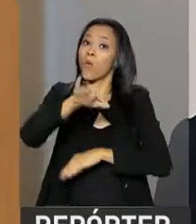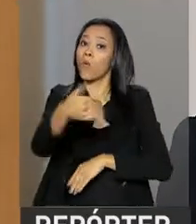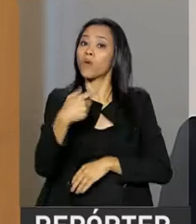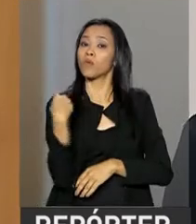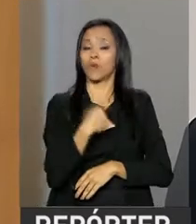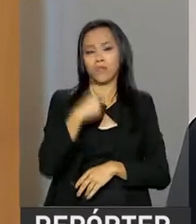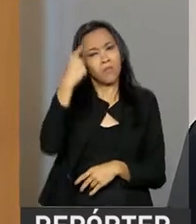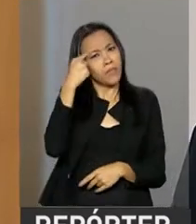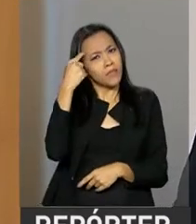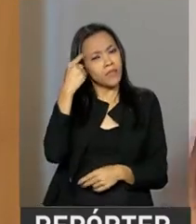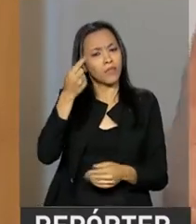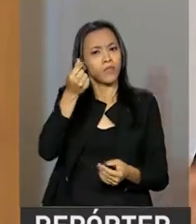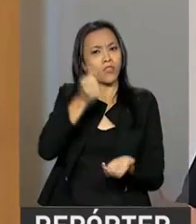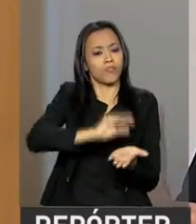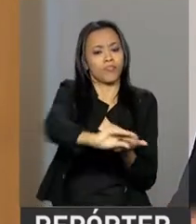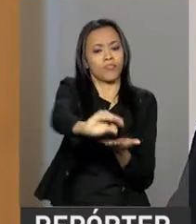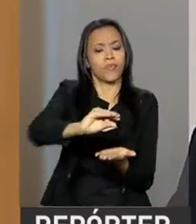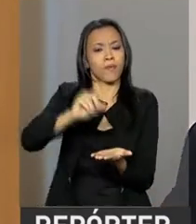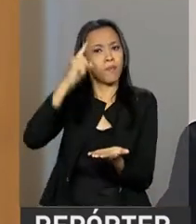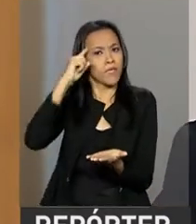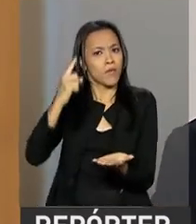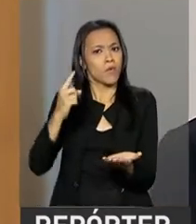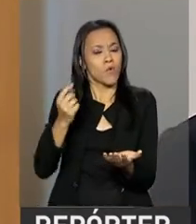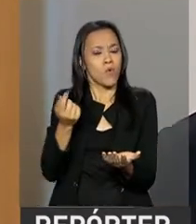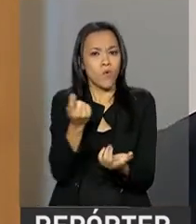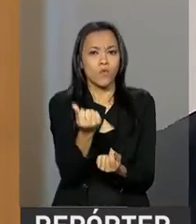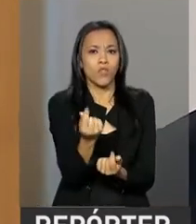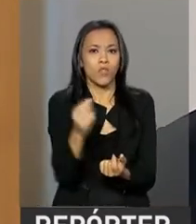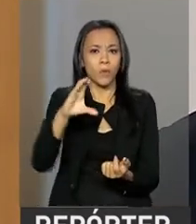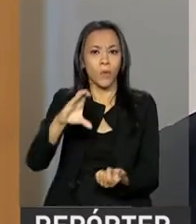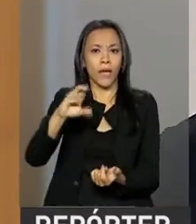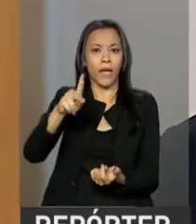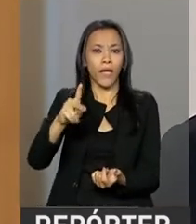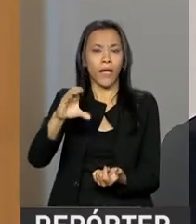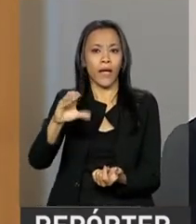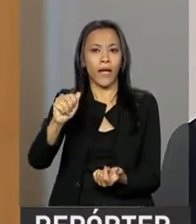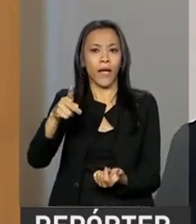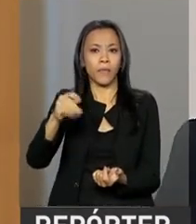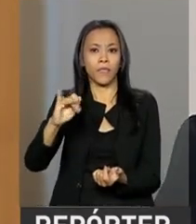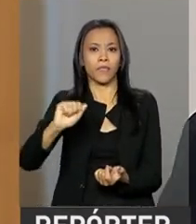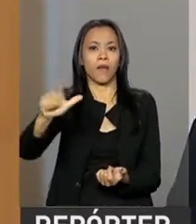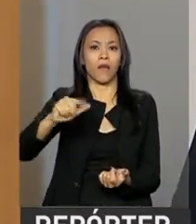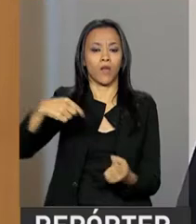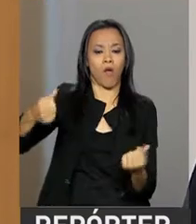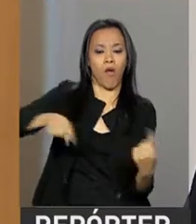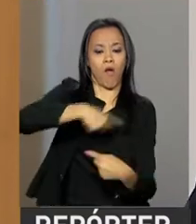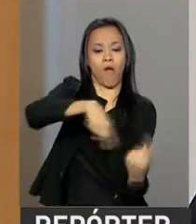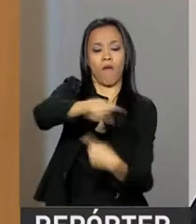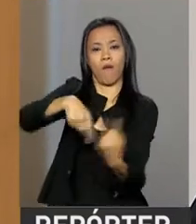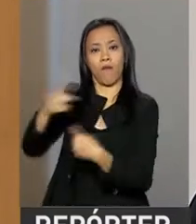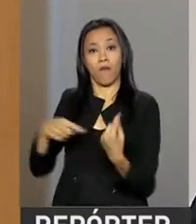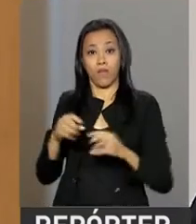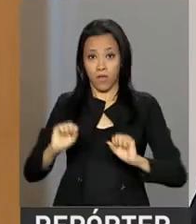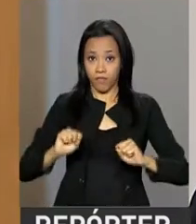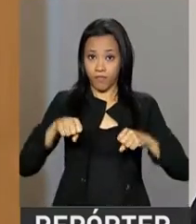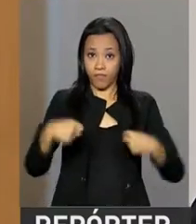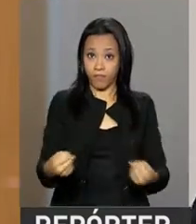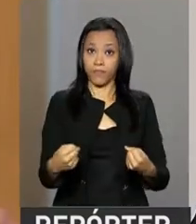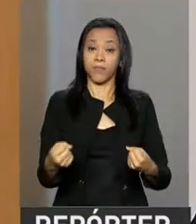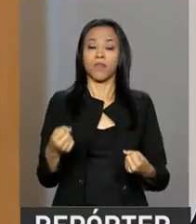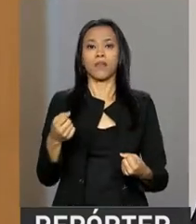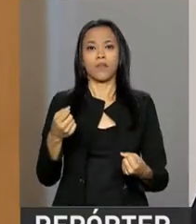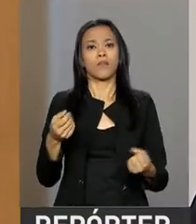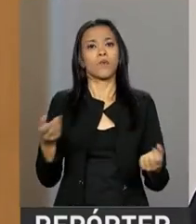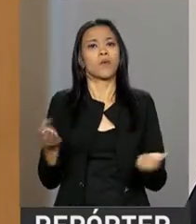nós pensamos na força do capital geradora do trabalho porque só tem sentido de incentivar os investimentos